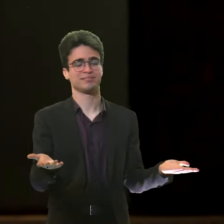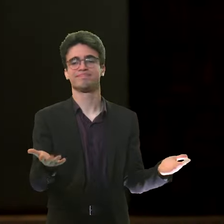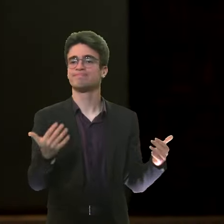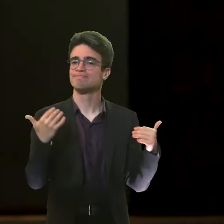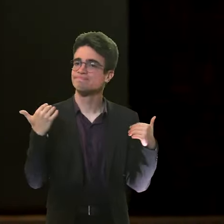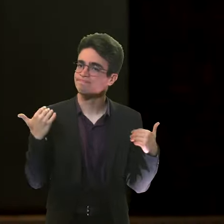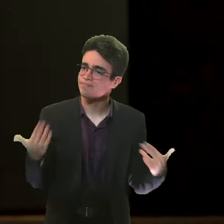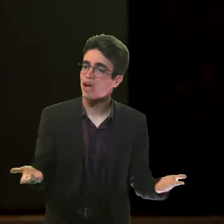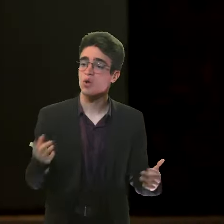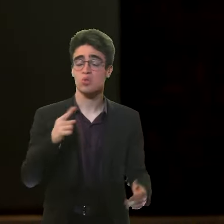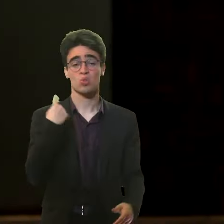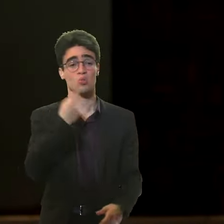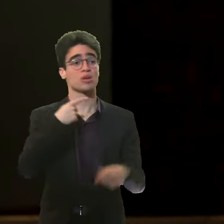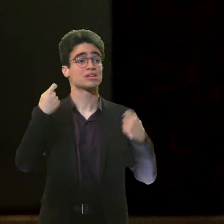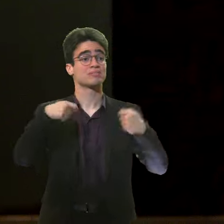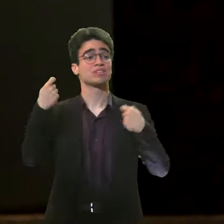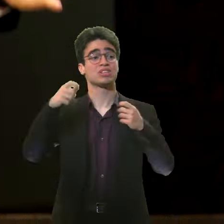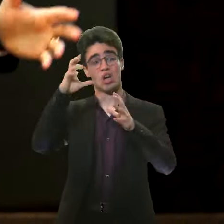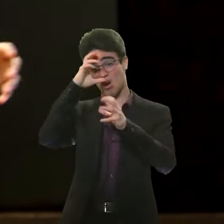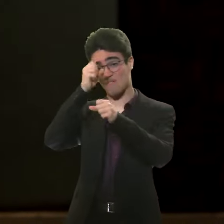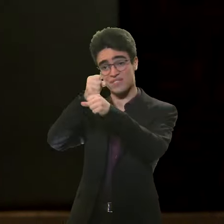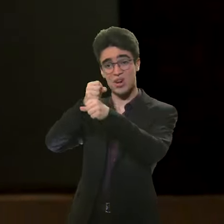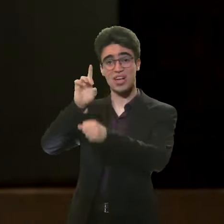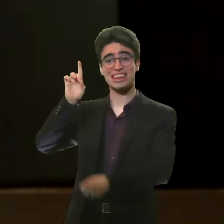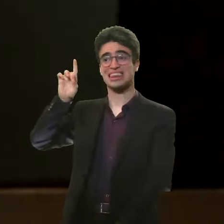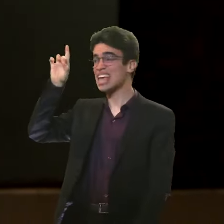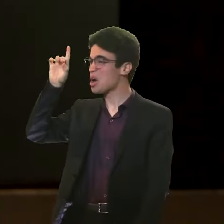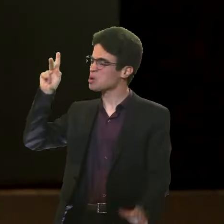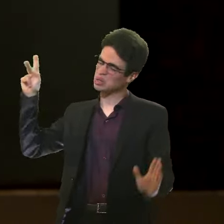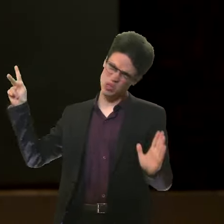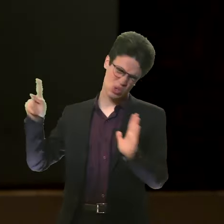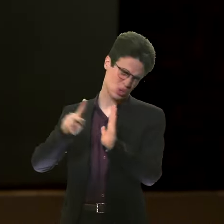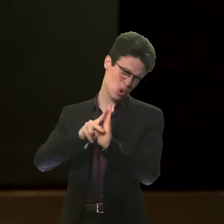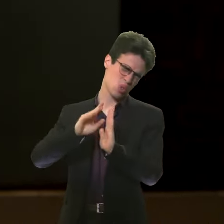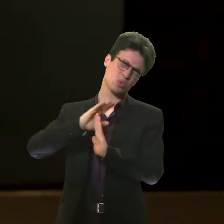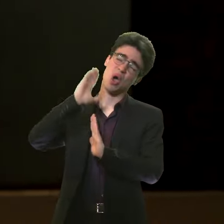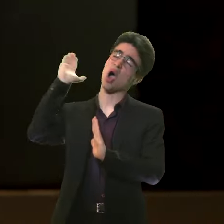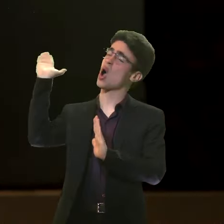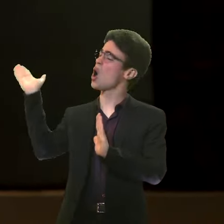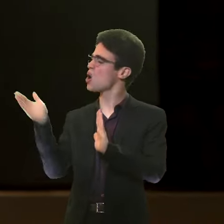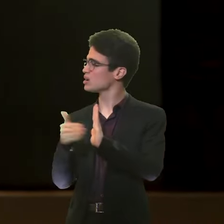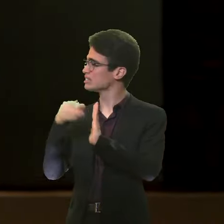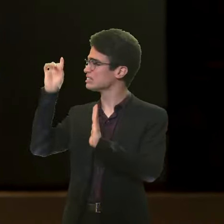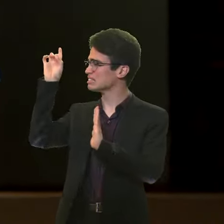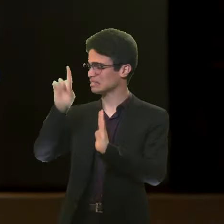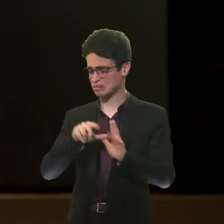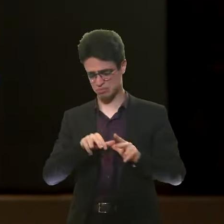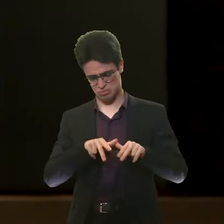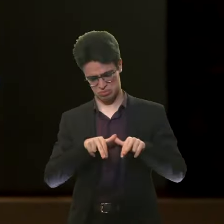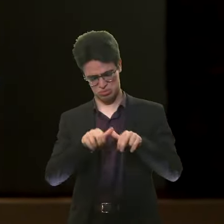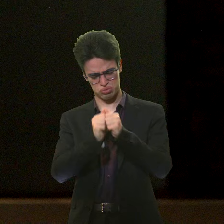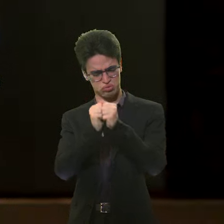precisa confiar que aquele que comanda os mares vai nos guiar e vai nos manter a salvo.